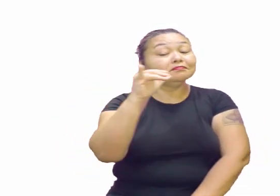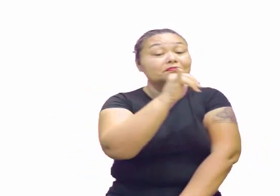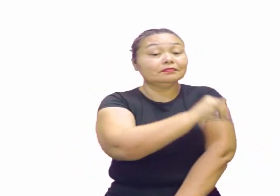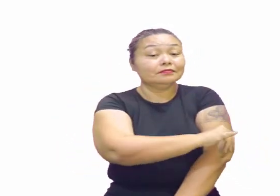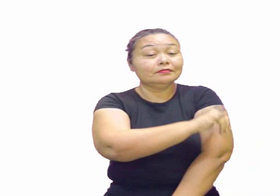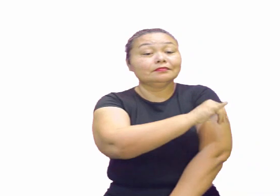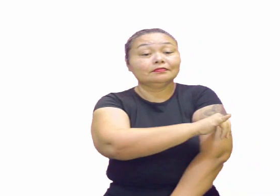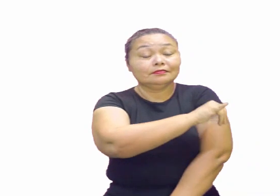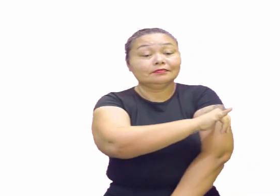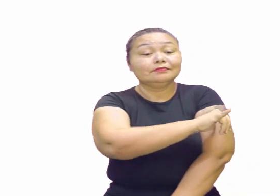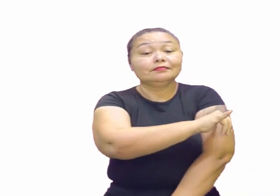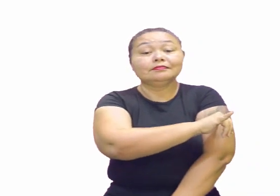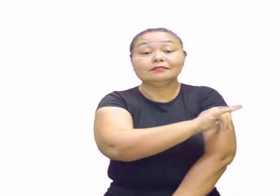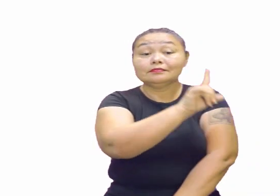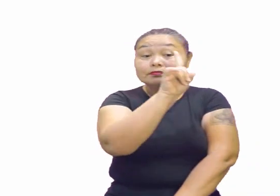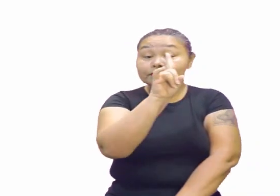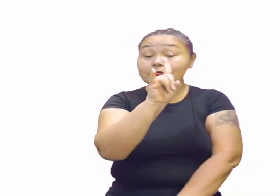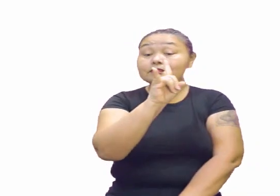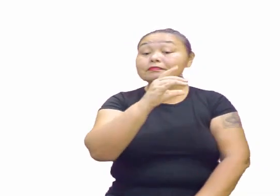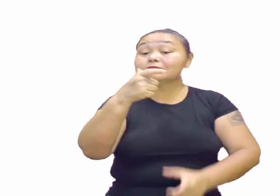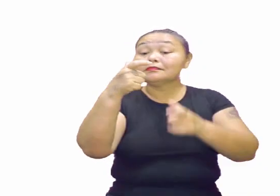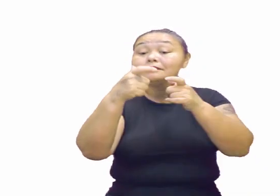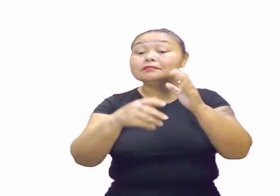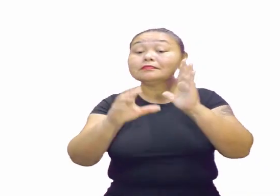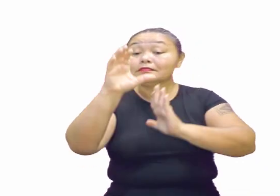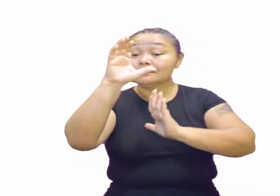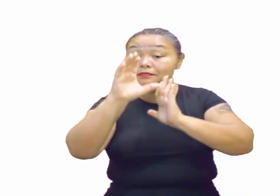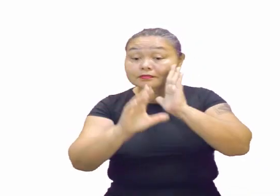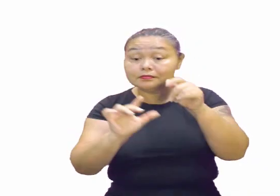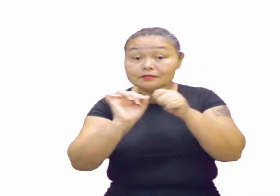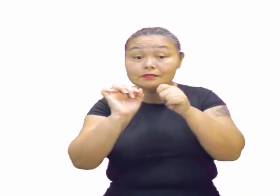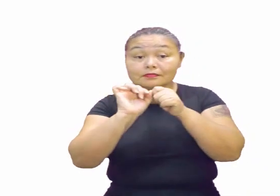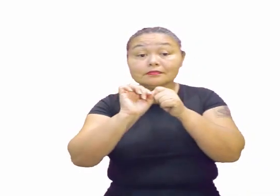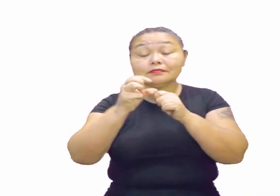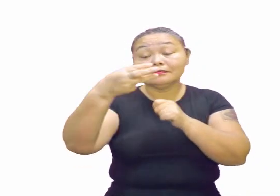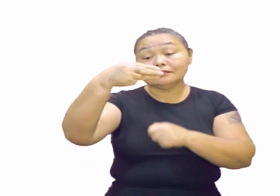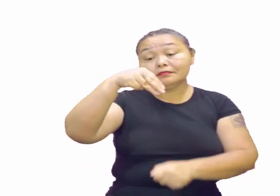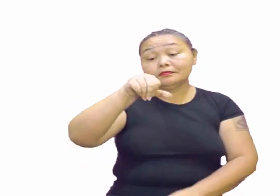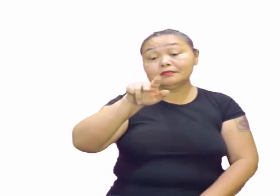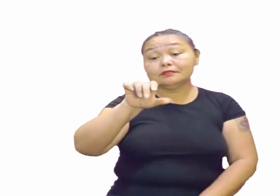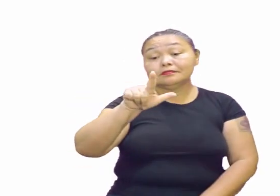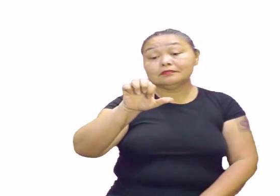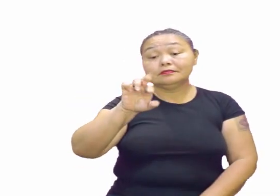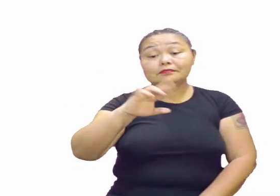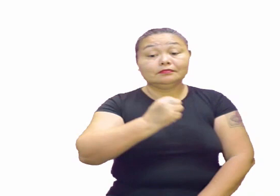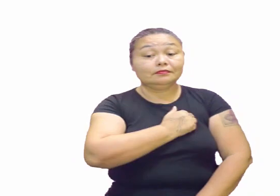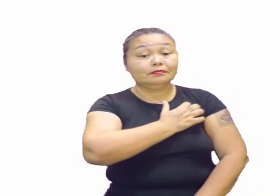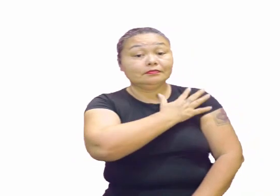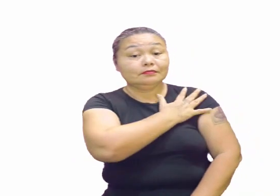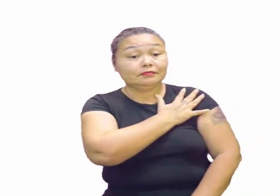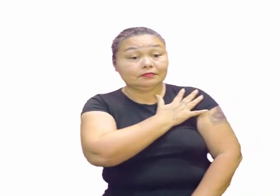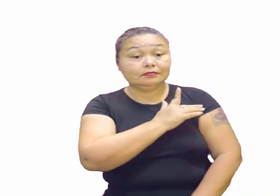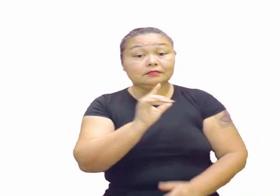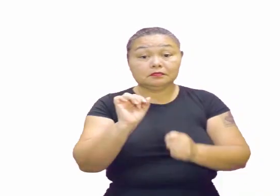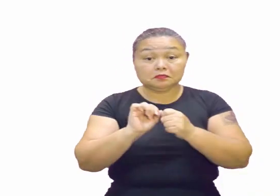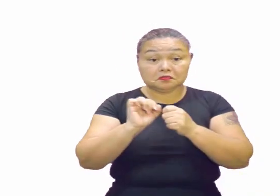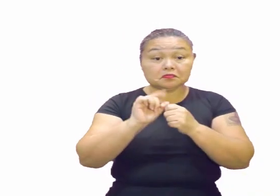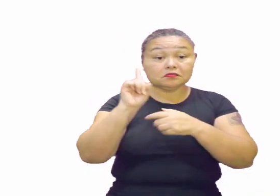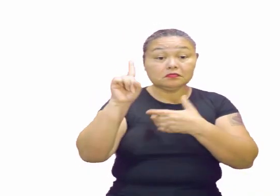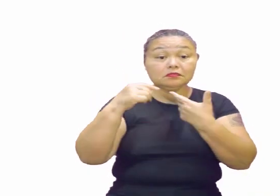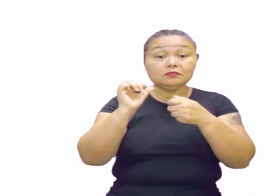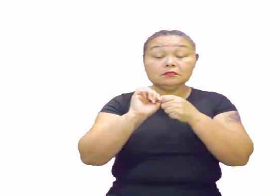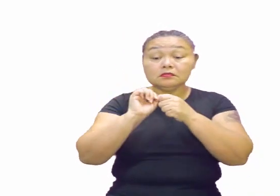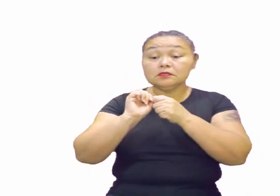Janeiro. O Clube Militar é uma entidade que passou a funcionar como órgão político e porta-voz